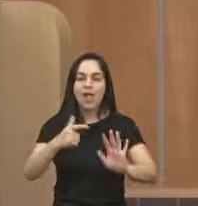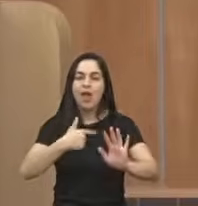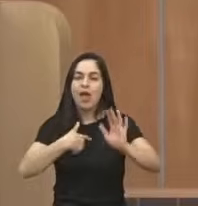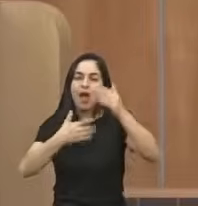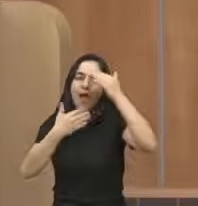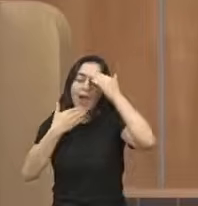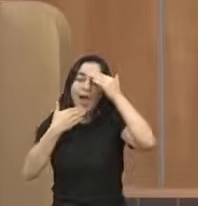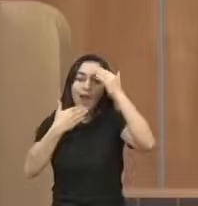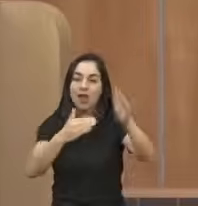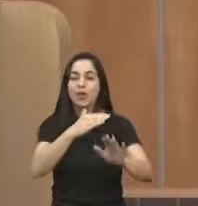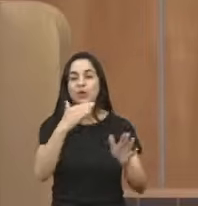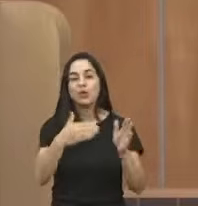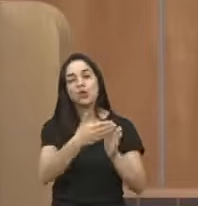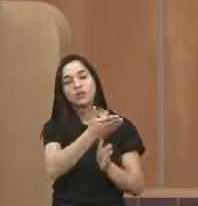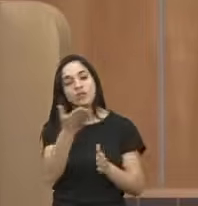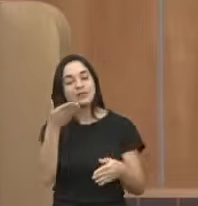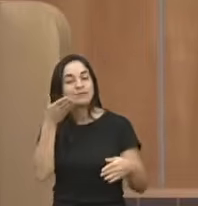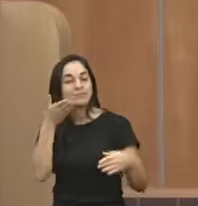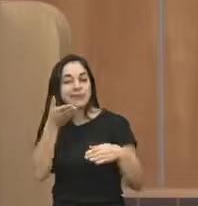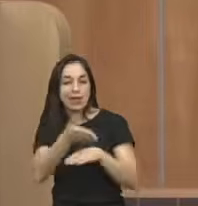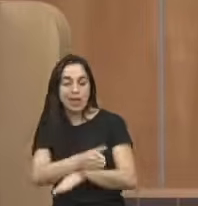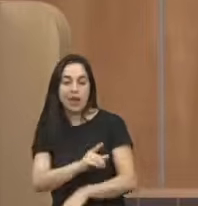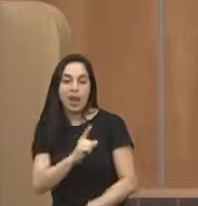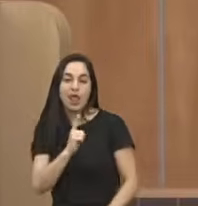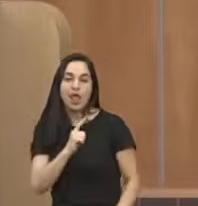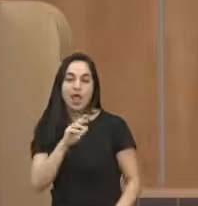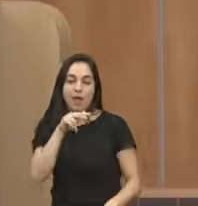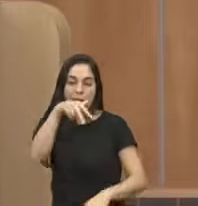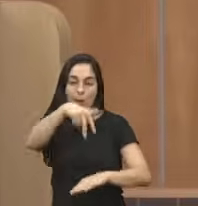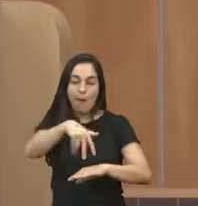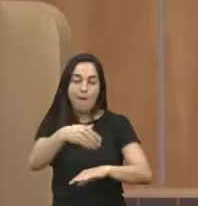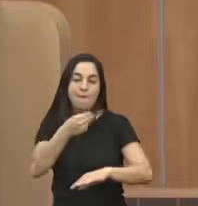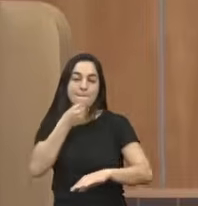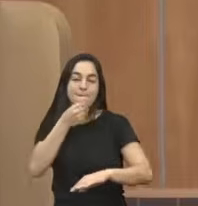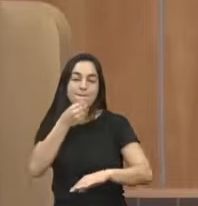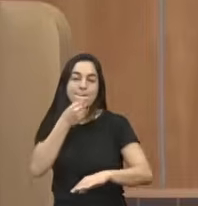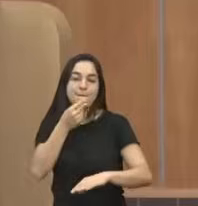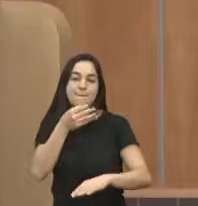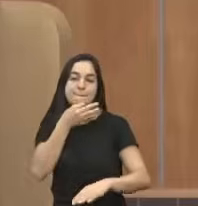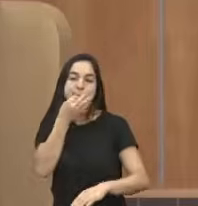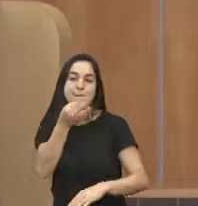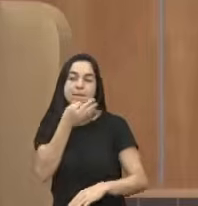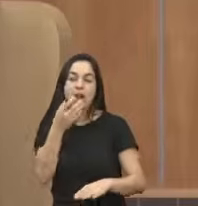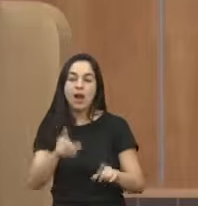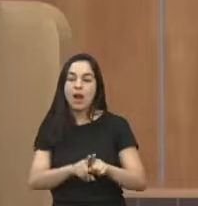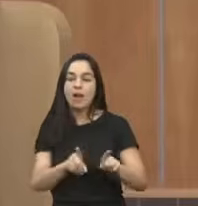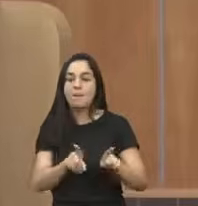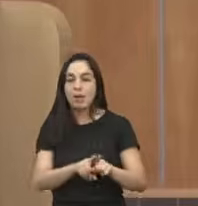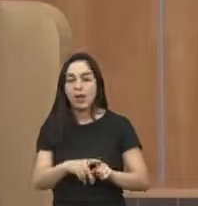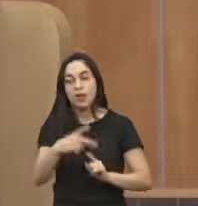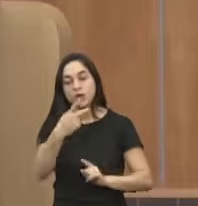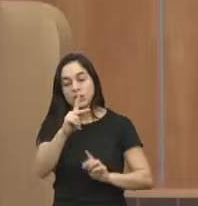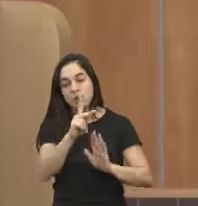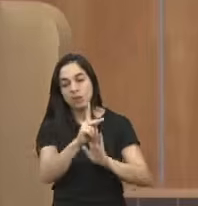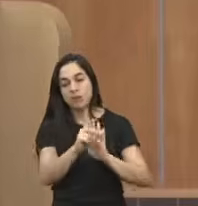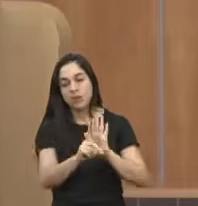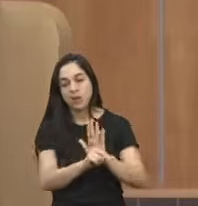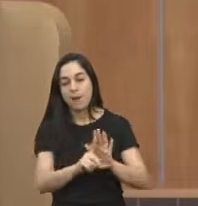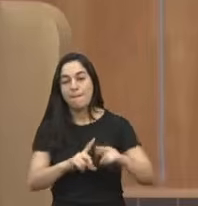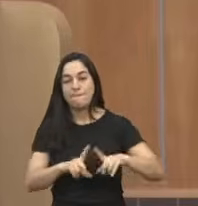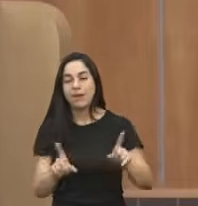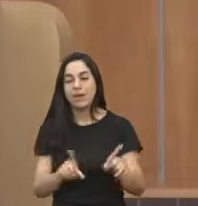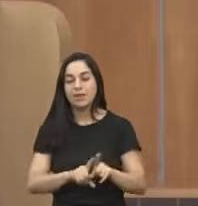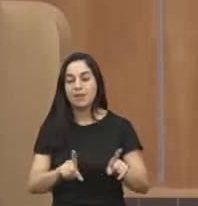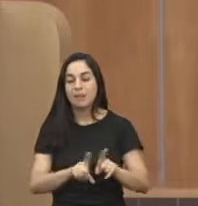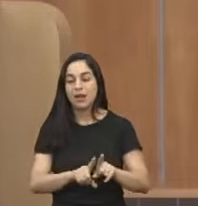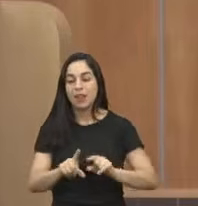a presença de vocês e ter a oportunidade de subir aqui nessa tribuna para falar um pouquinho também, não só do seu projeto, Paulinho, mas